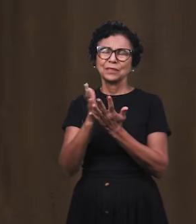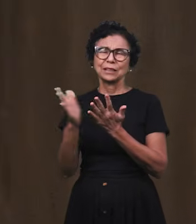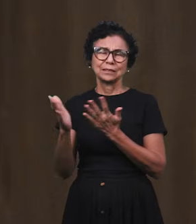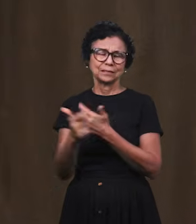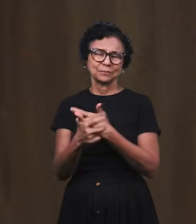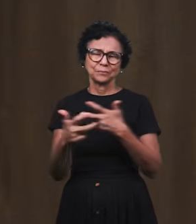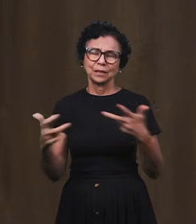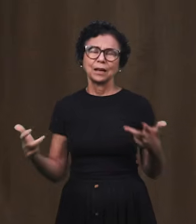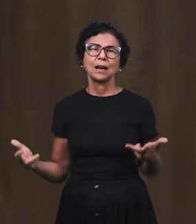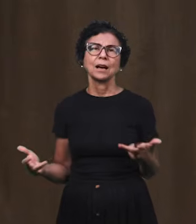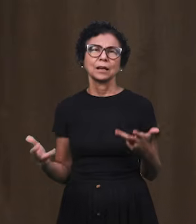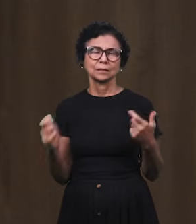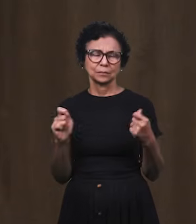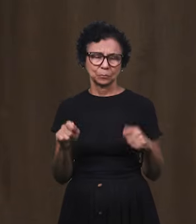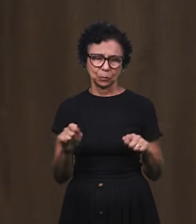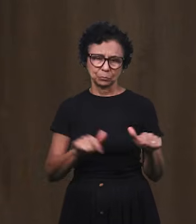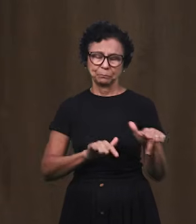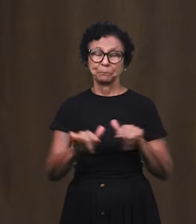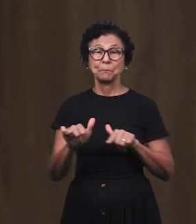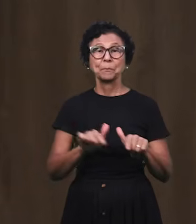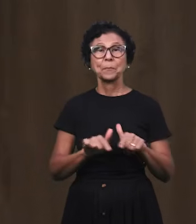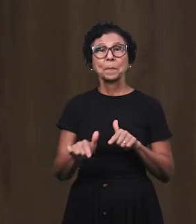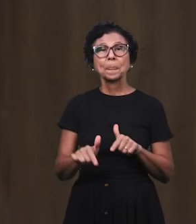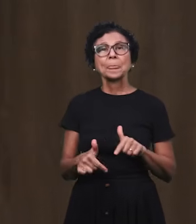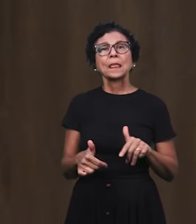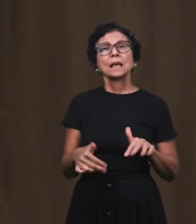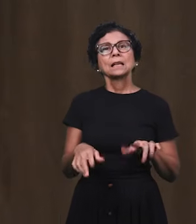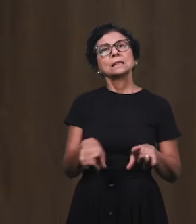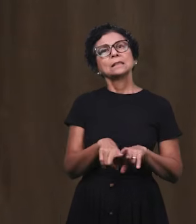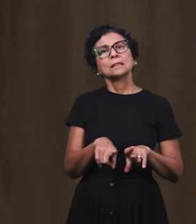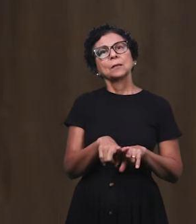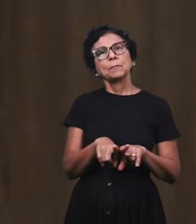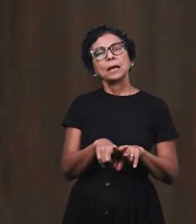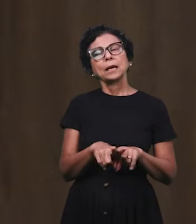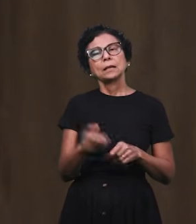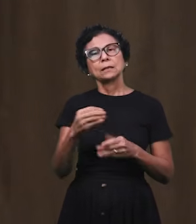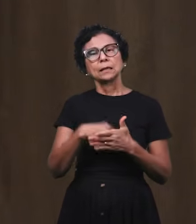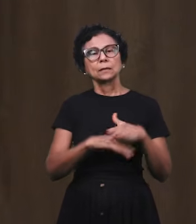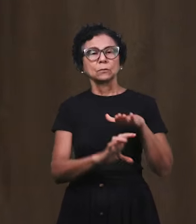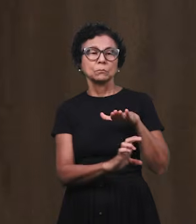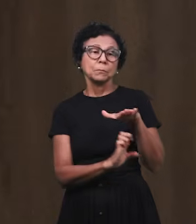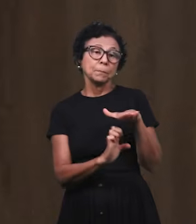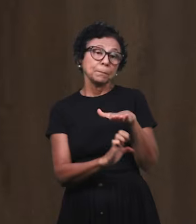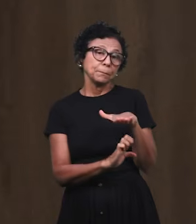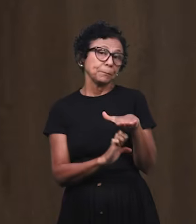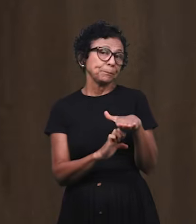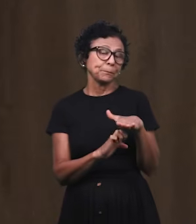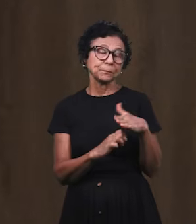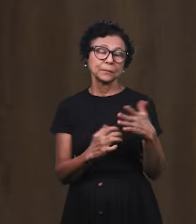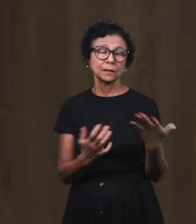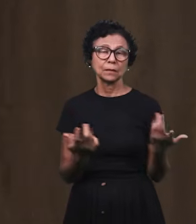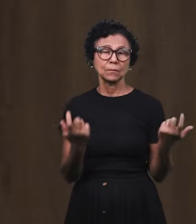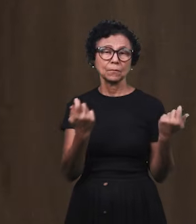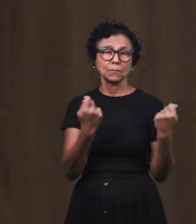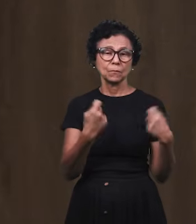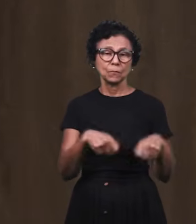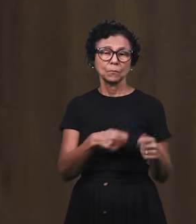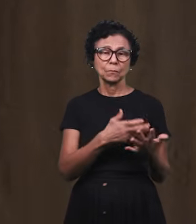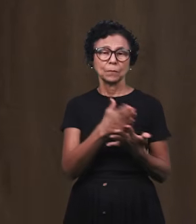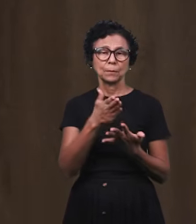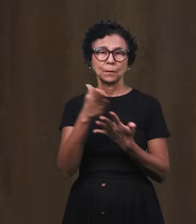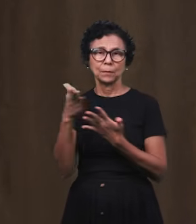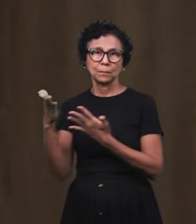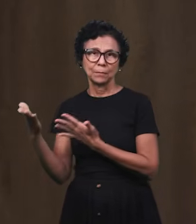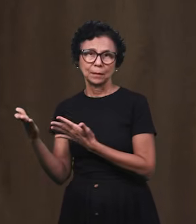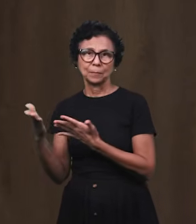uma empresa. Então, assim, as possibilidades são gigantescas. Então, é importante você conhecer, pesquise um pouco